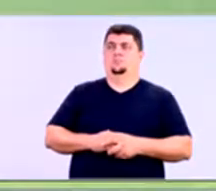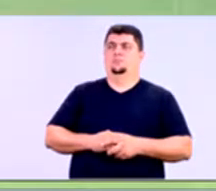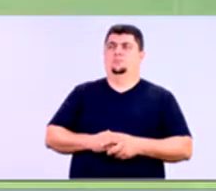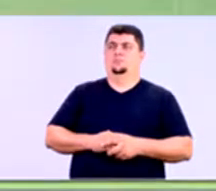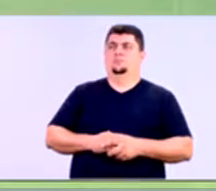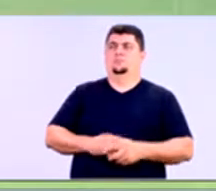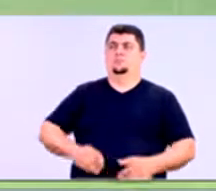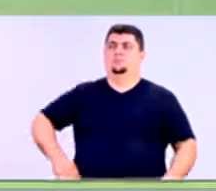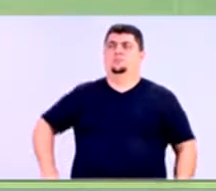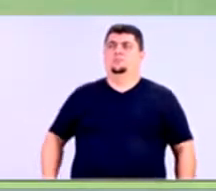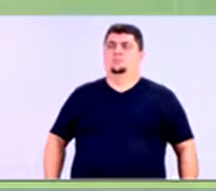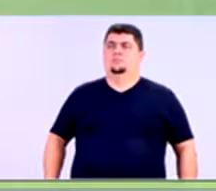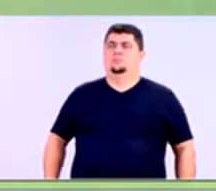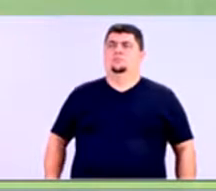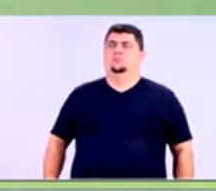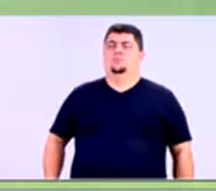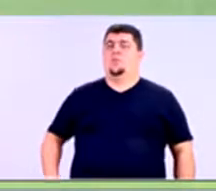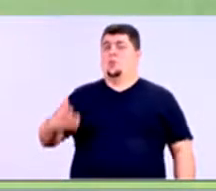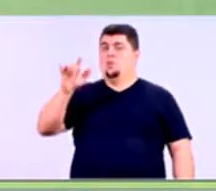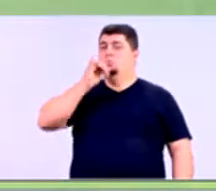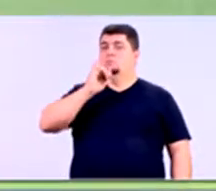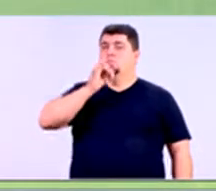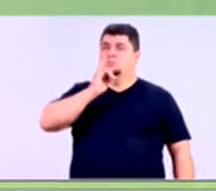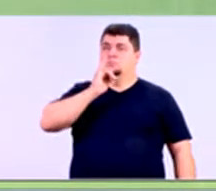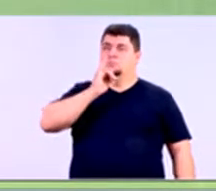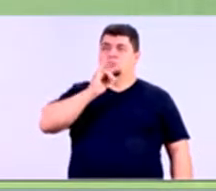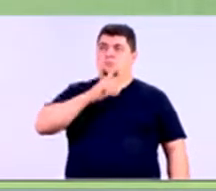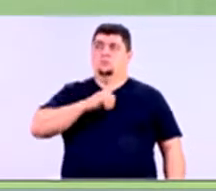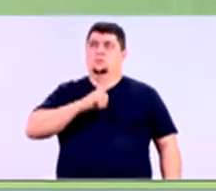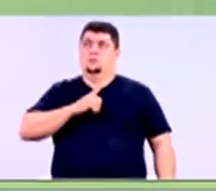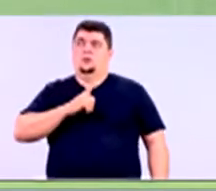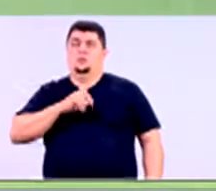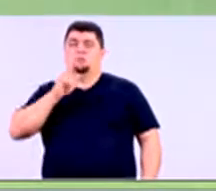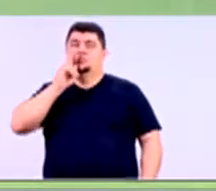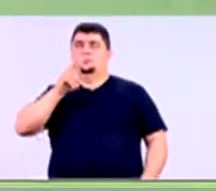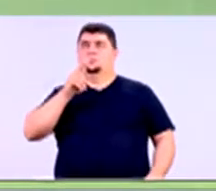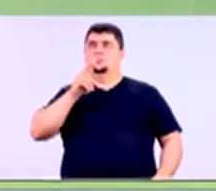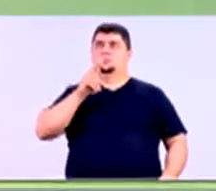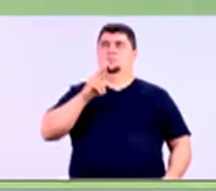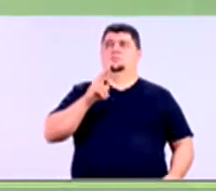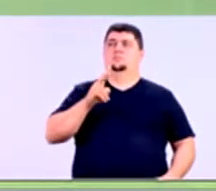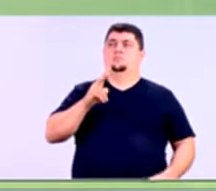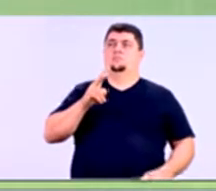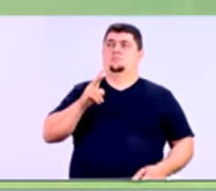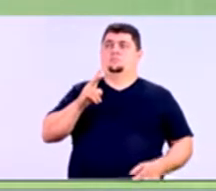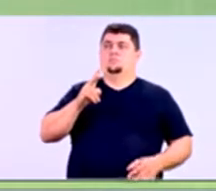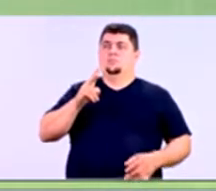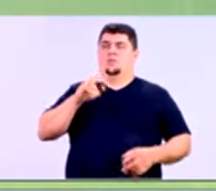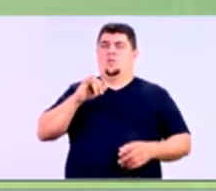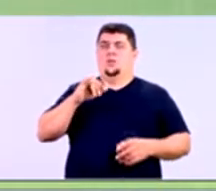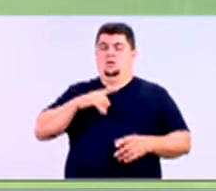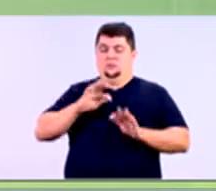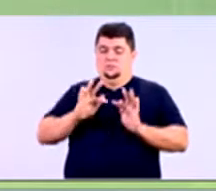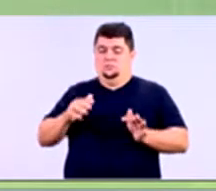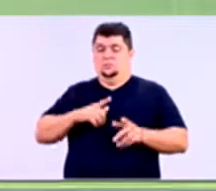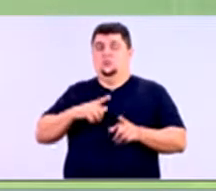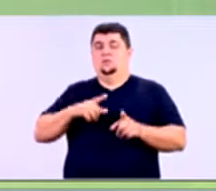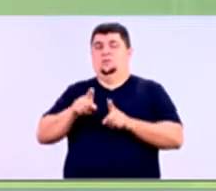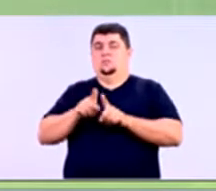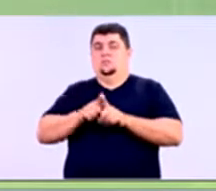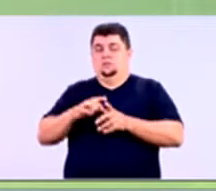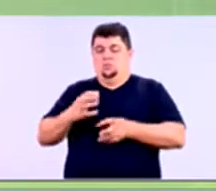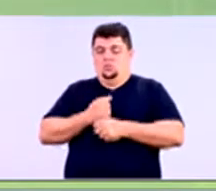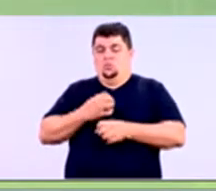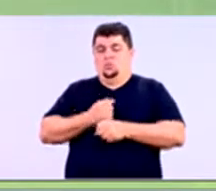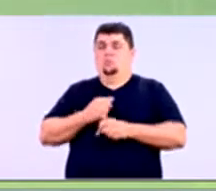Outro exemplo. Assim como a gente viu na capitalização simples, eu posso fazer com